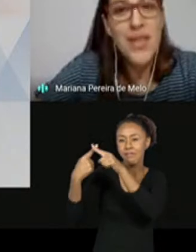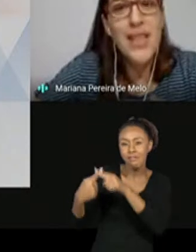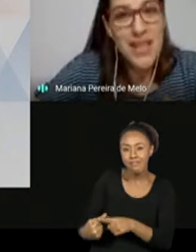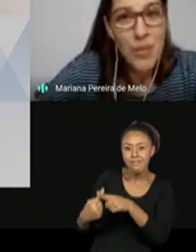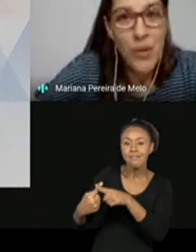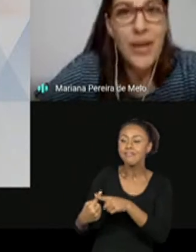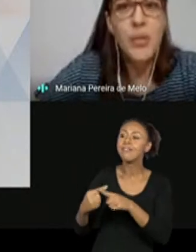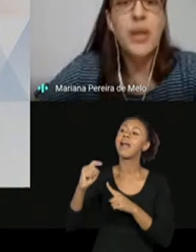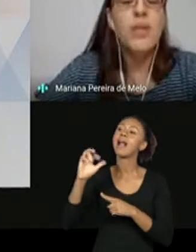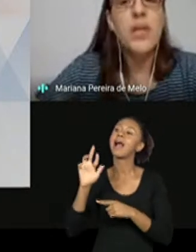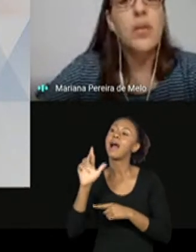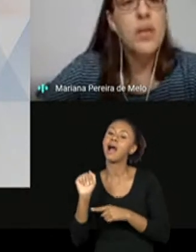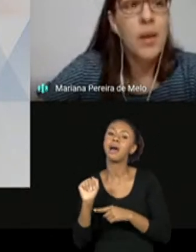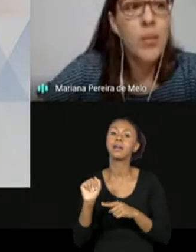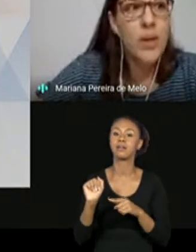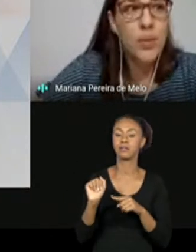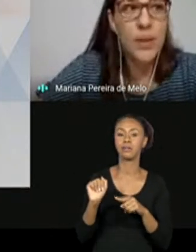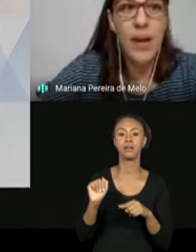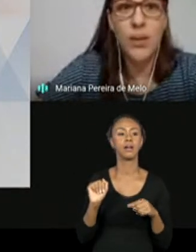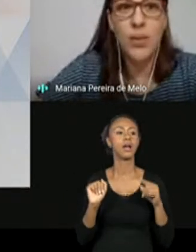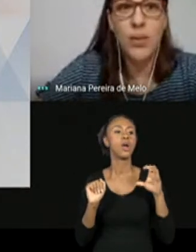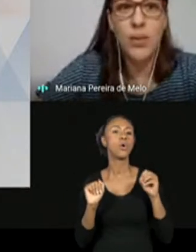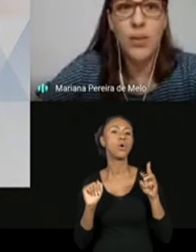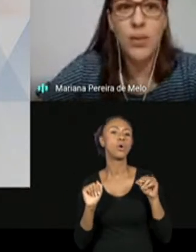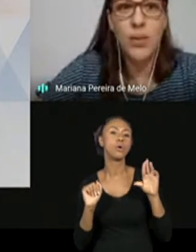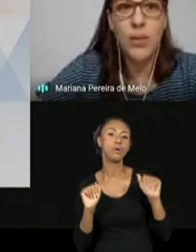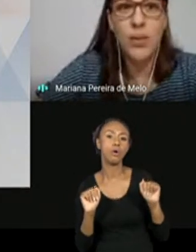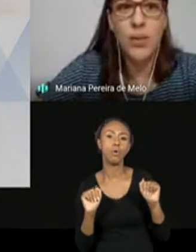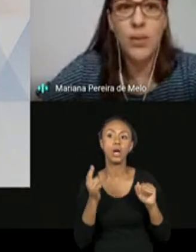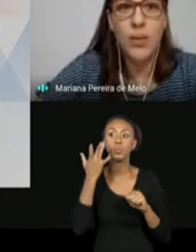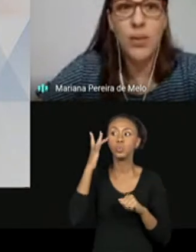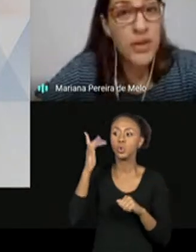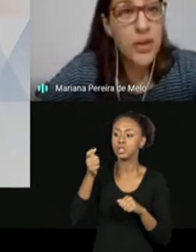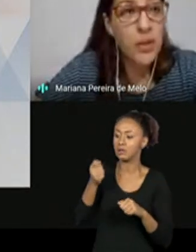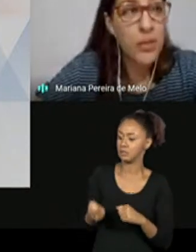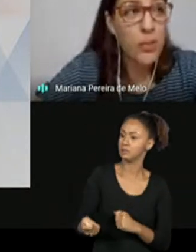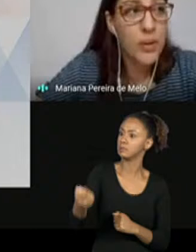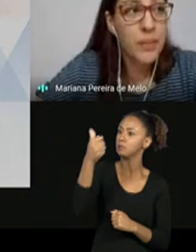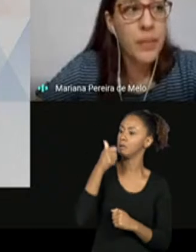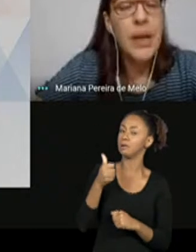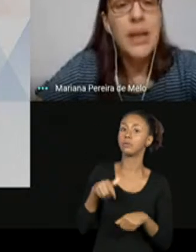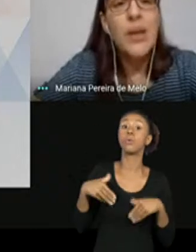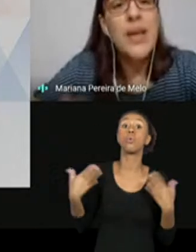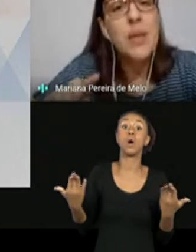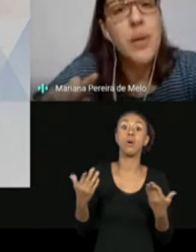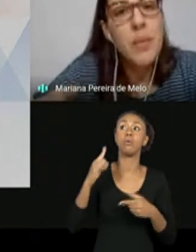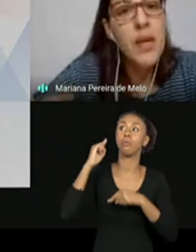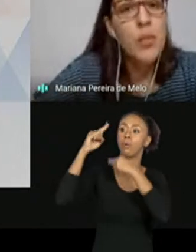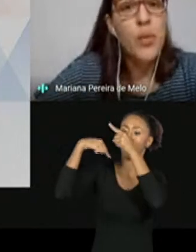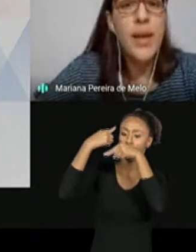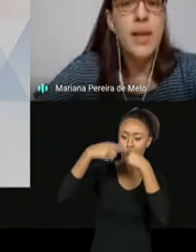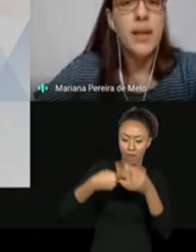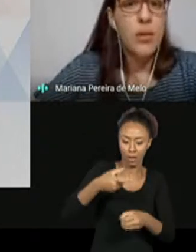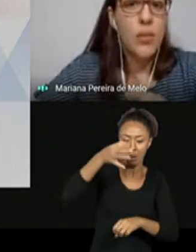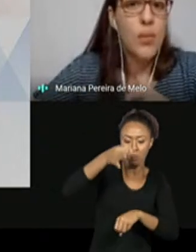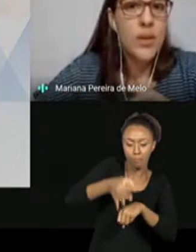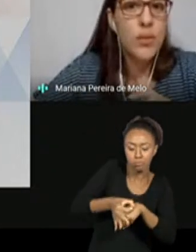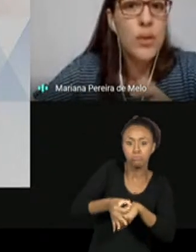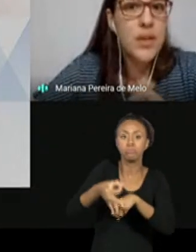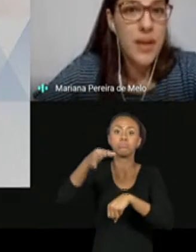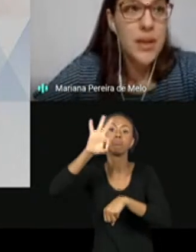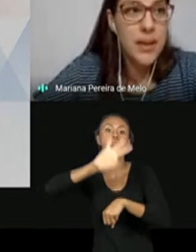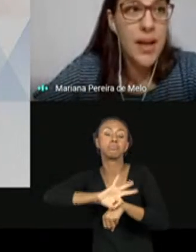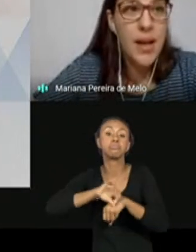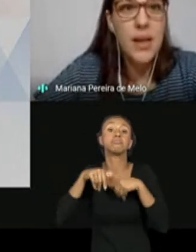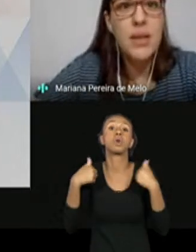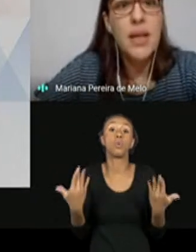Antes de você lançar a moeda, perdão, você não sabe o resultado, porque pode dar cara ou pode dar coroa. Então, essa primeira moeda com as